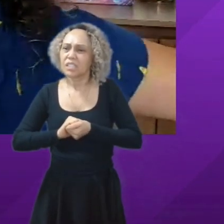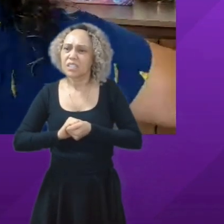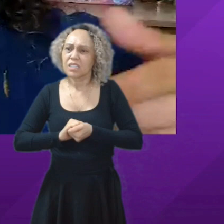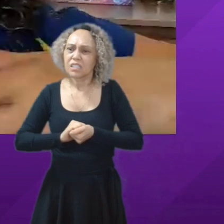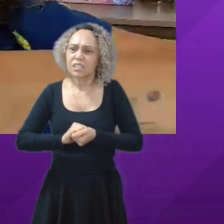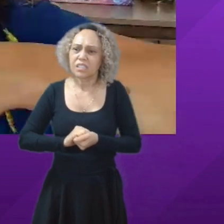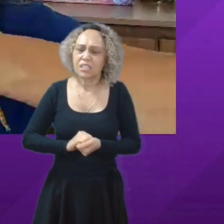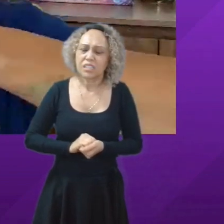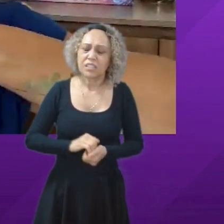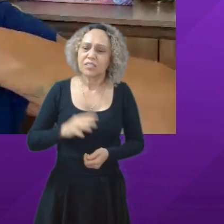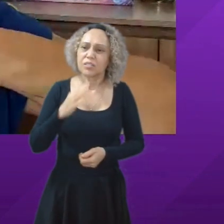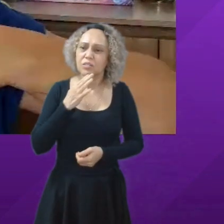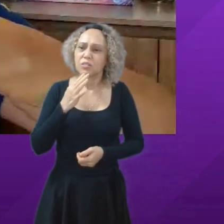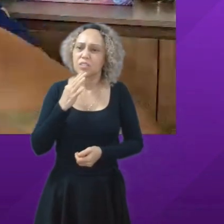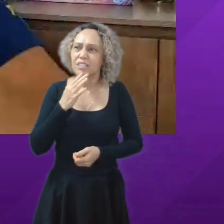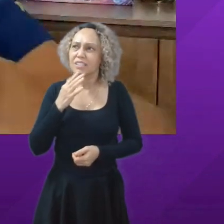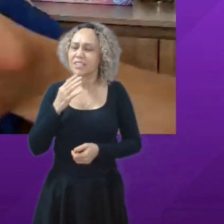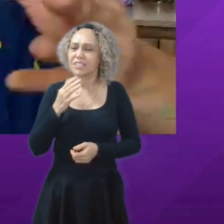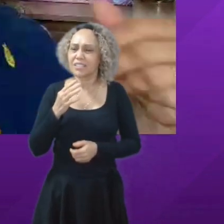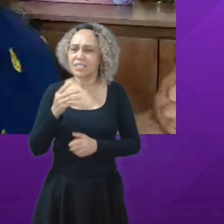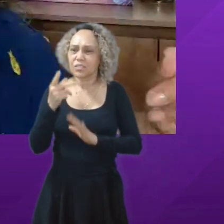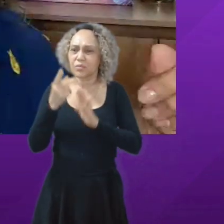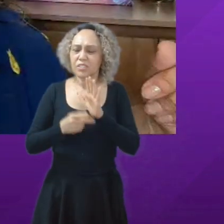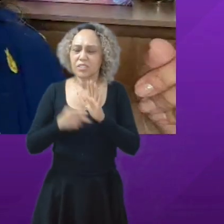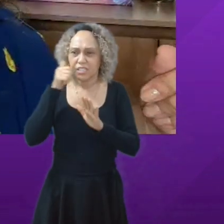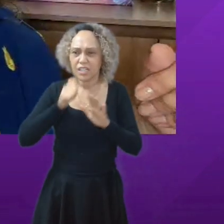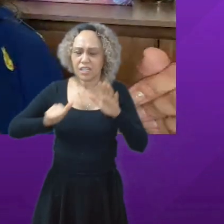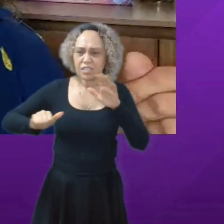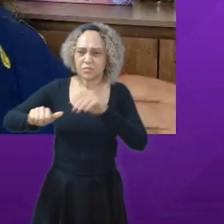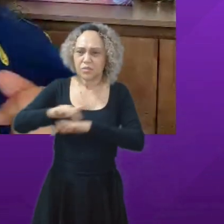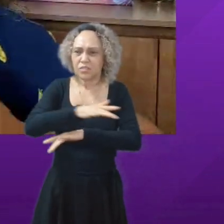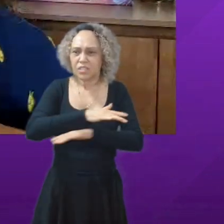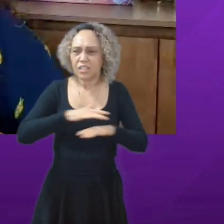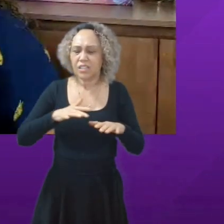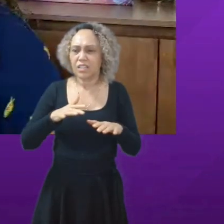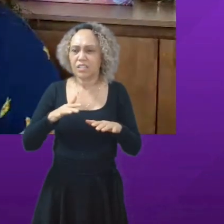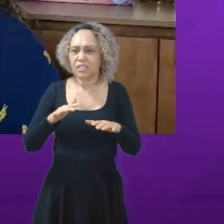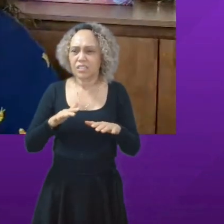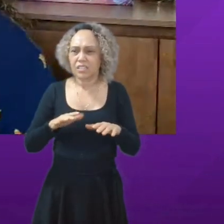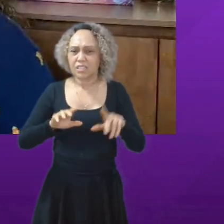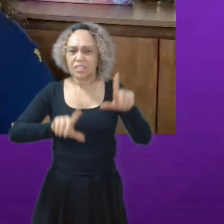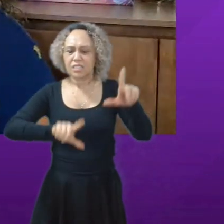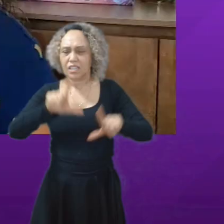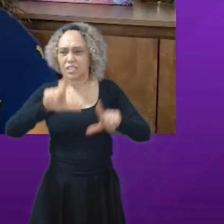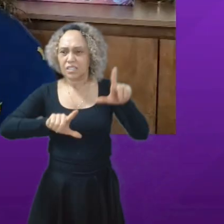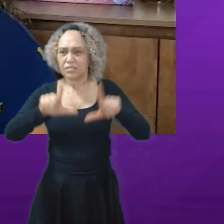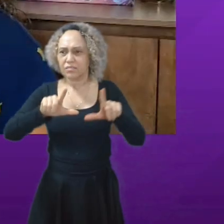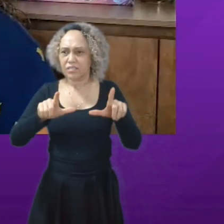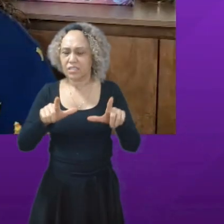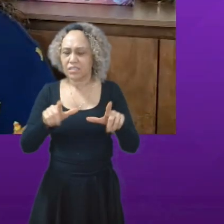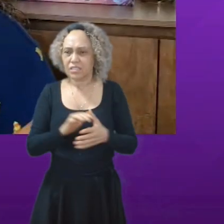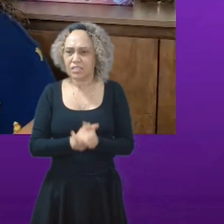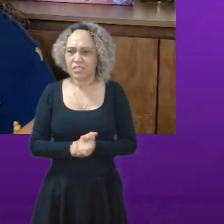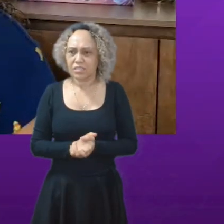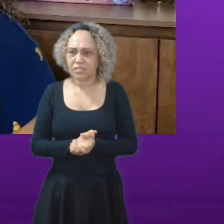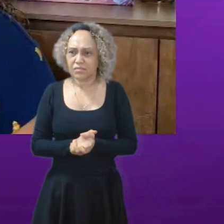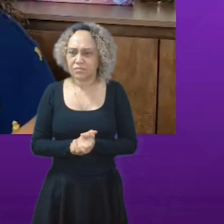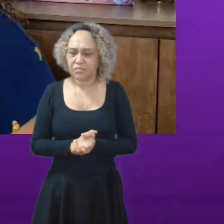por Elas, através do Mulheres de Rede, através da TV, né? Aqui.